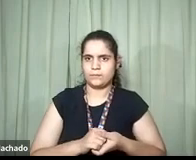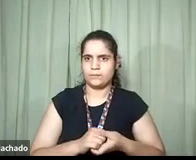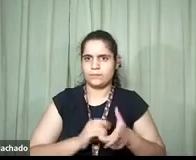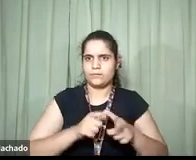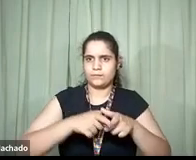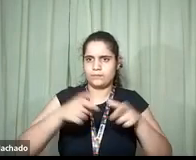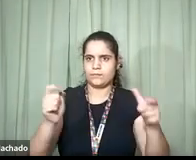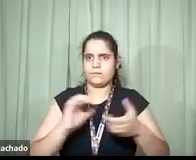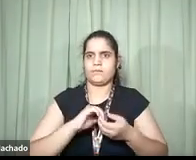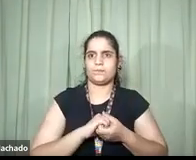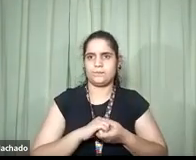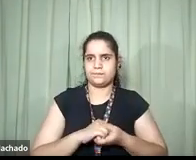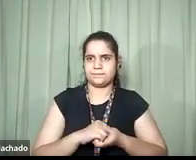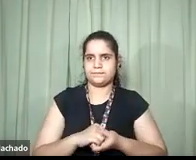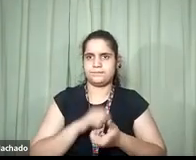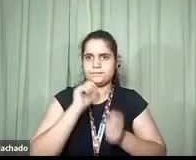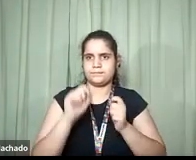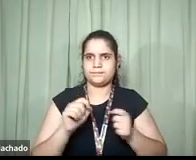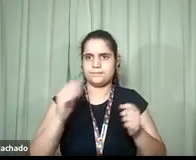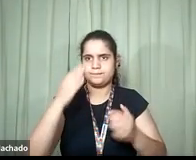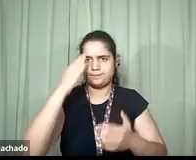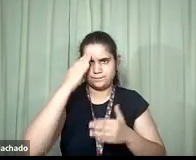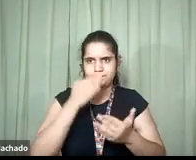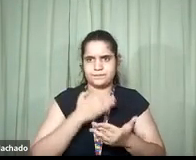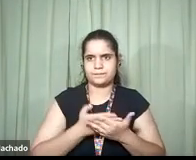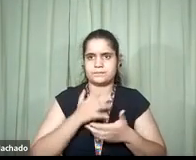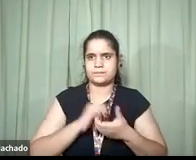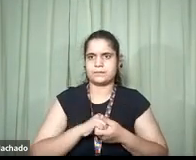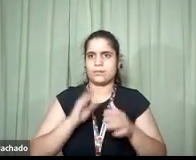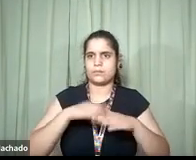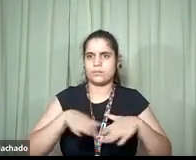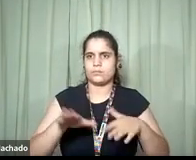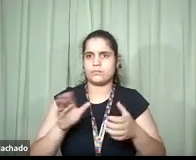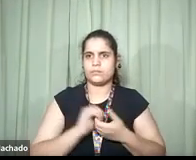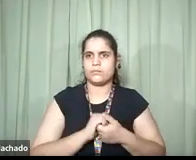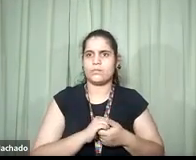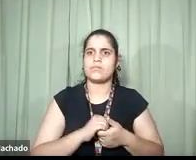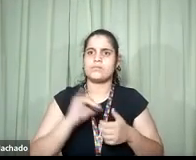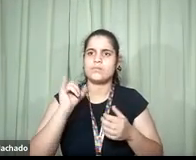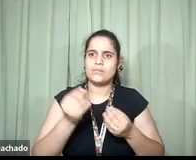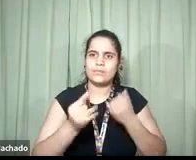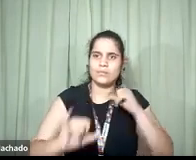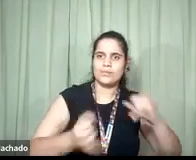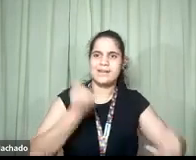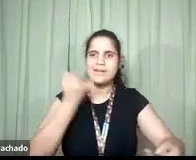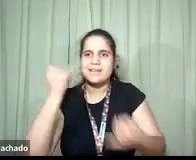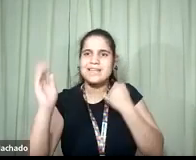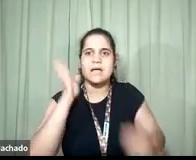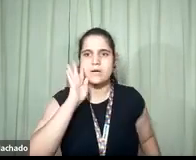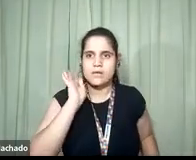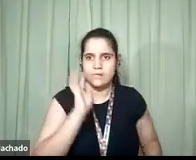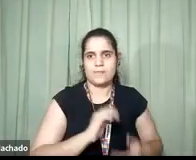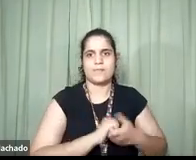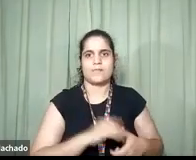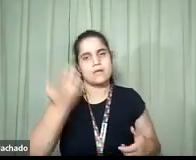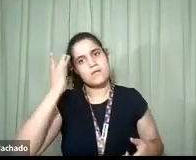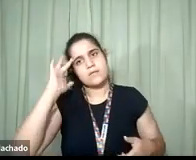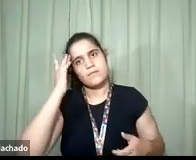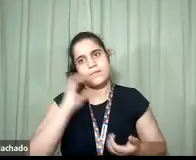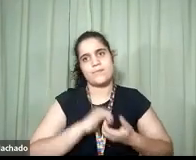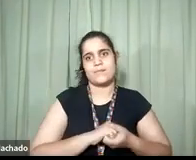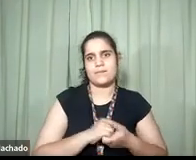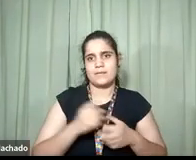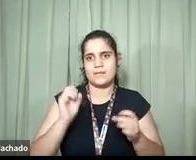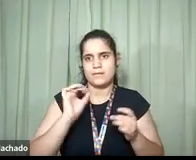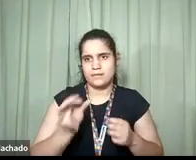valor. E acredito que foi muito proveitoso, muito proveitoso. E eu acho que é isso.